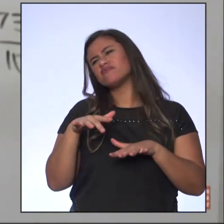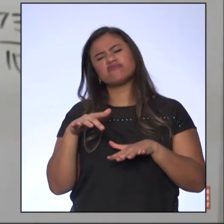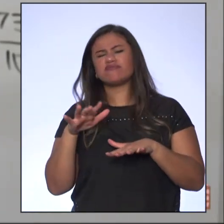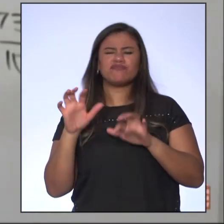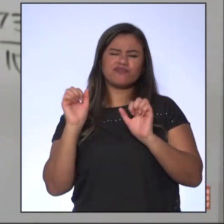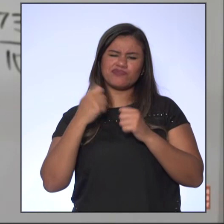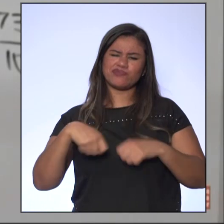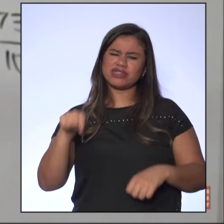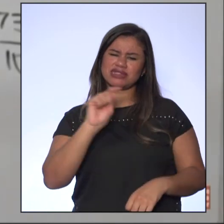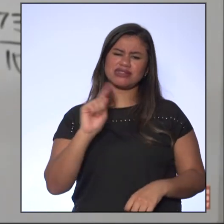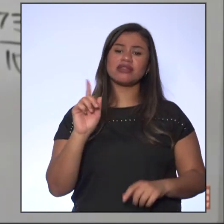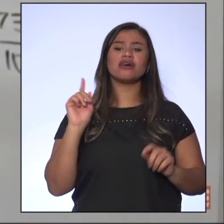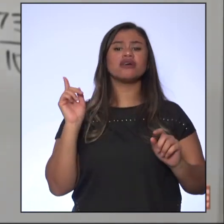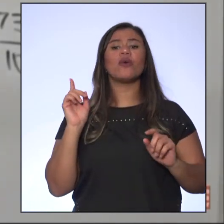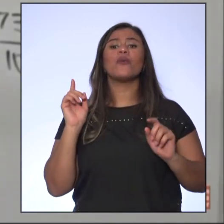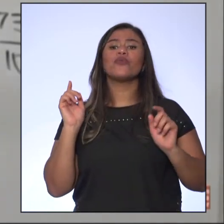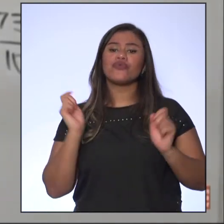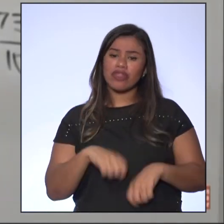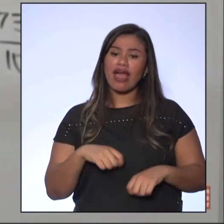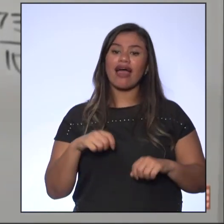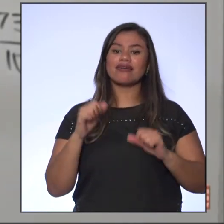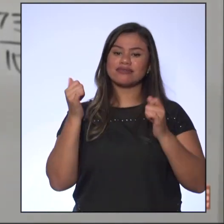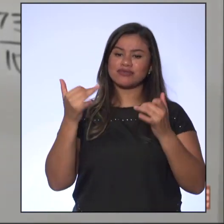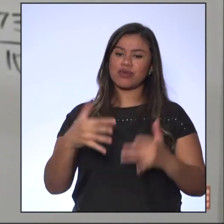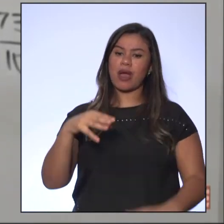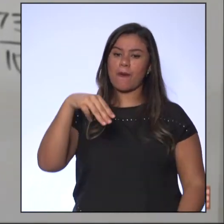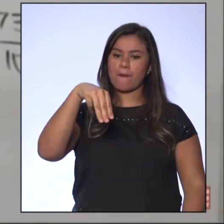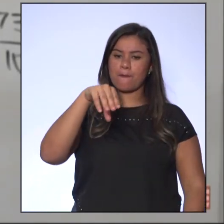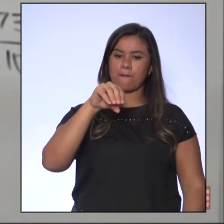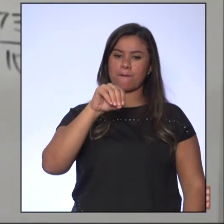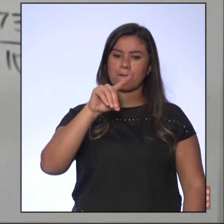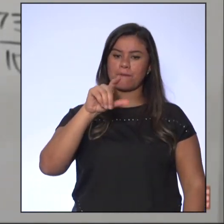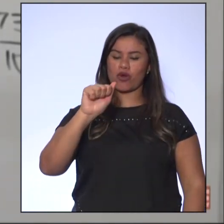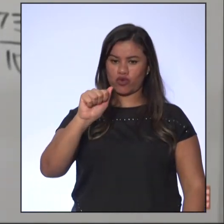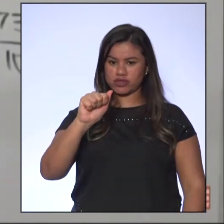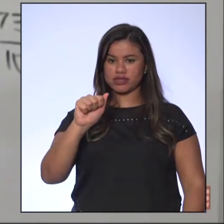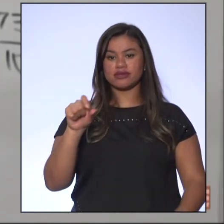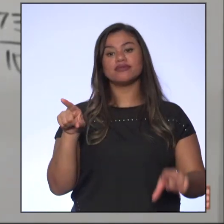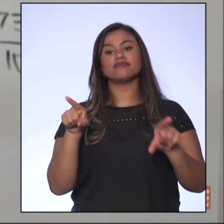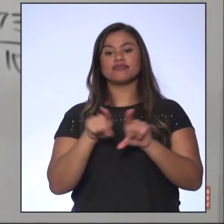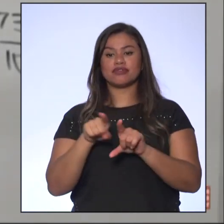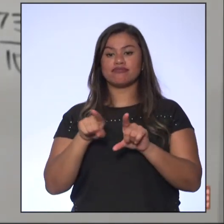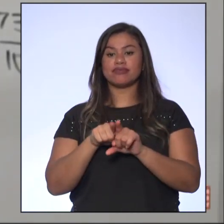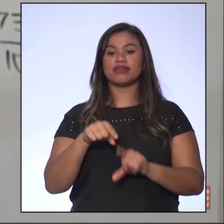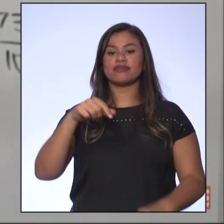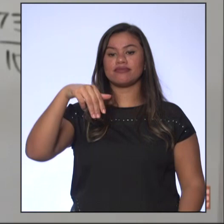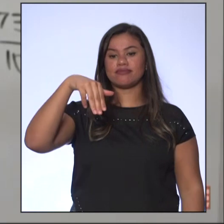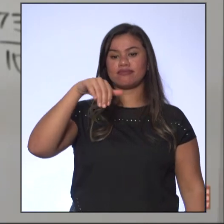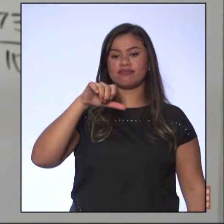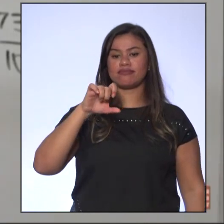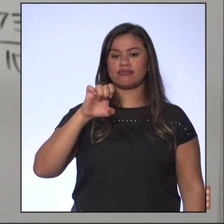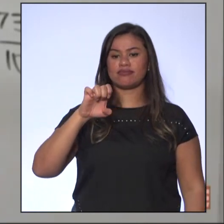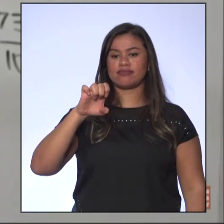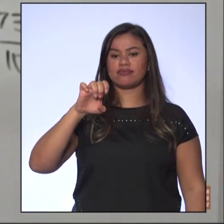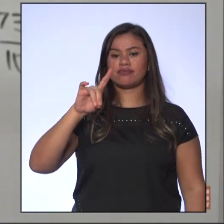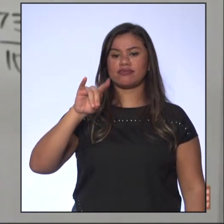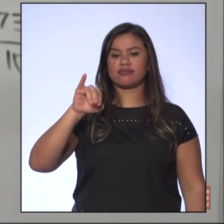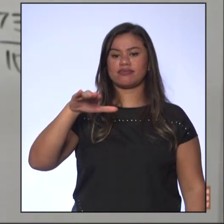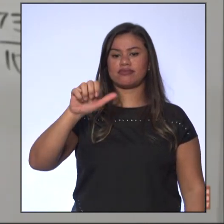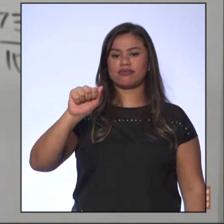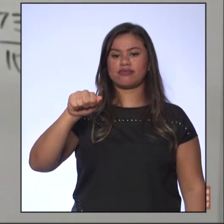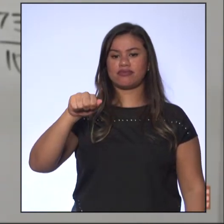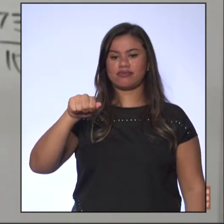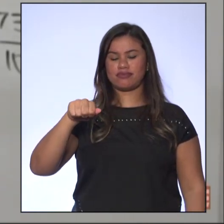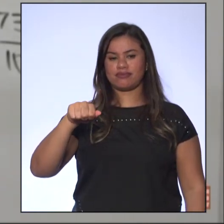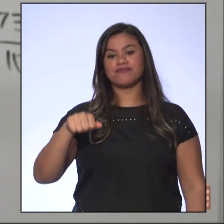de moda e quero falar também logo de mediana. Não quero que você saia daqui sem saber. Coloca